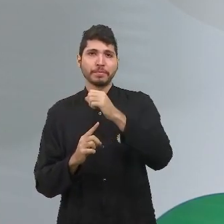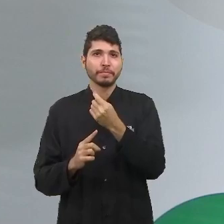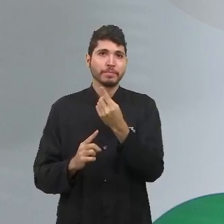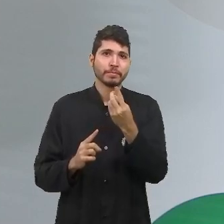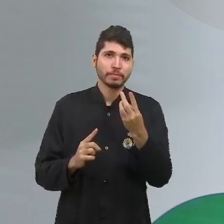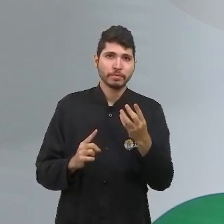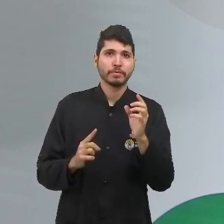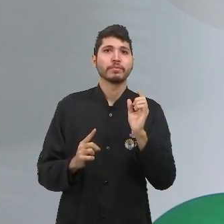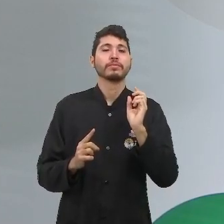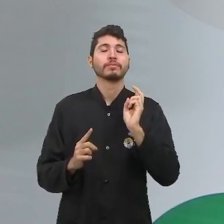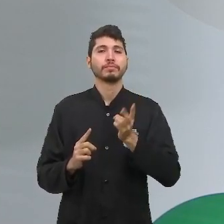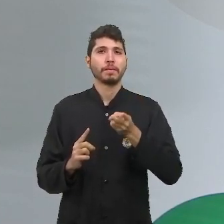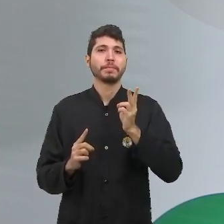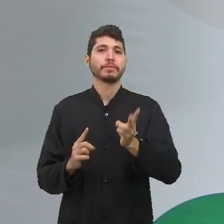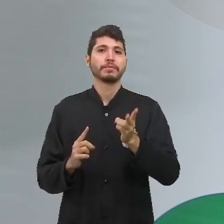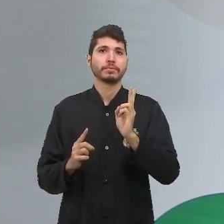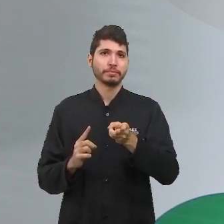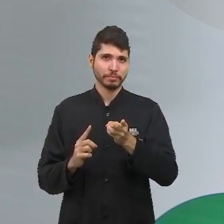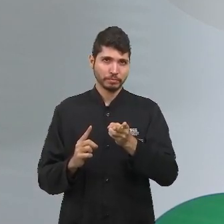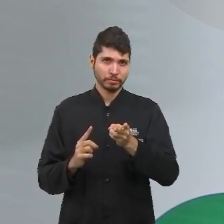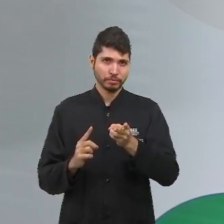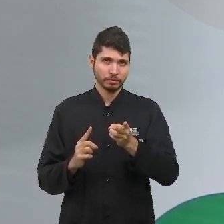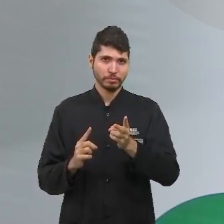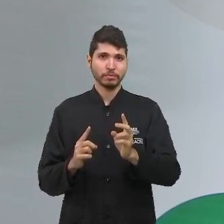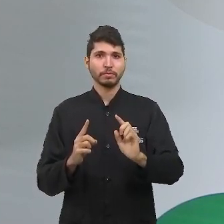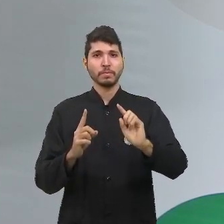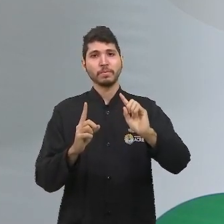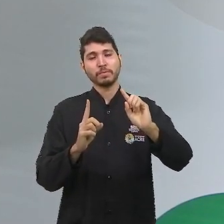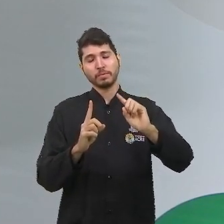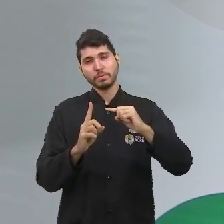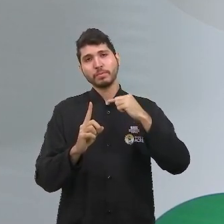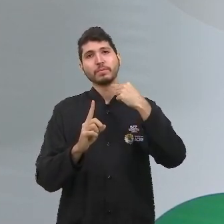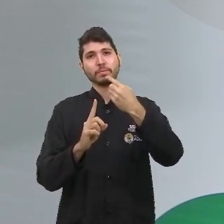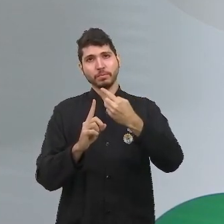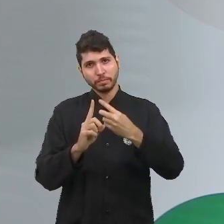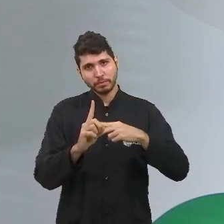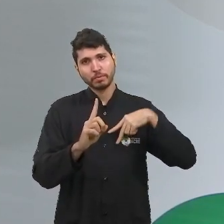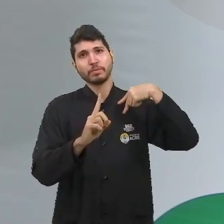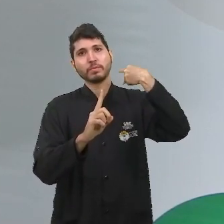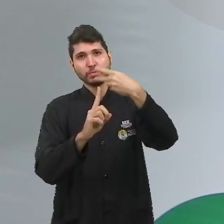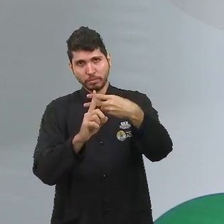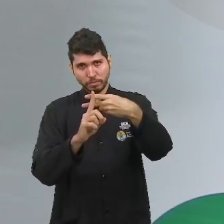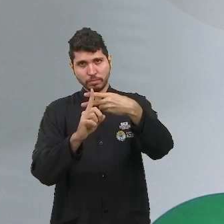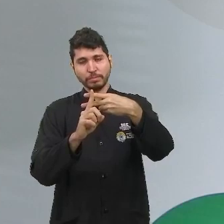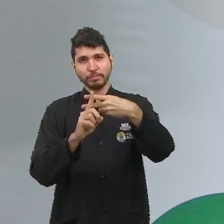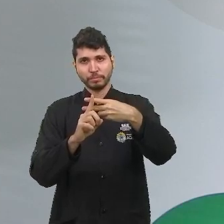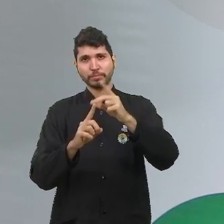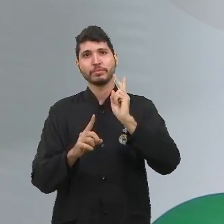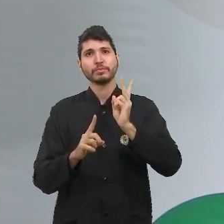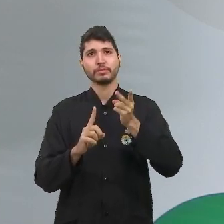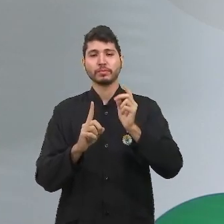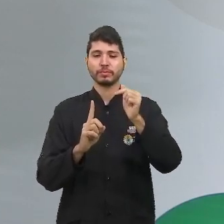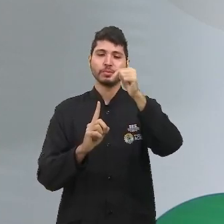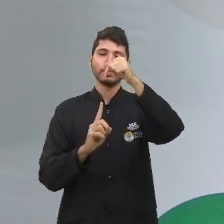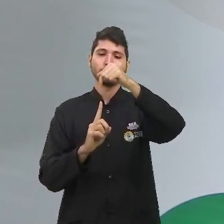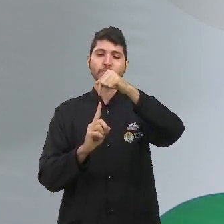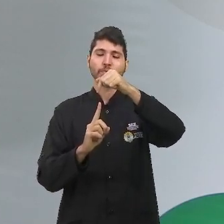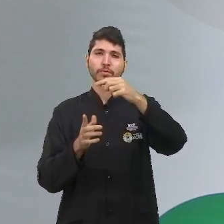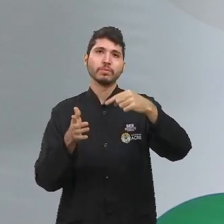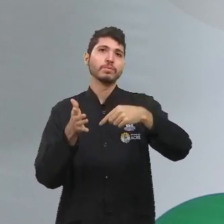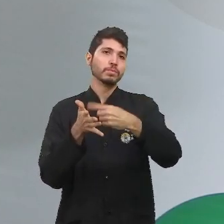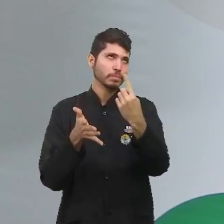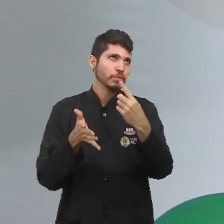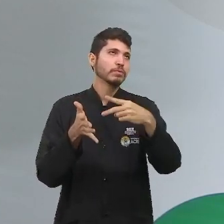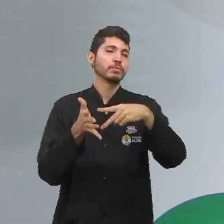vezes, porque você considera uma face, um dos lados é contado para cada